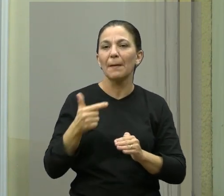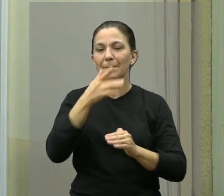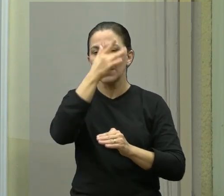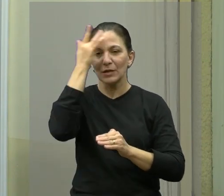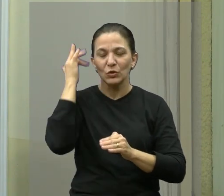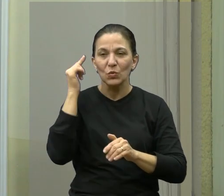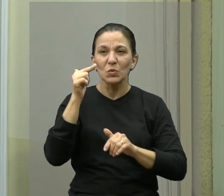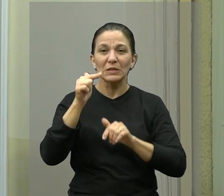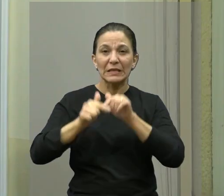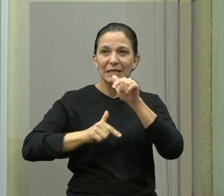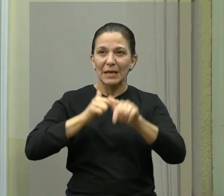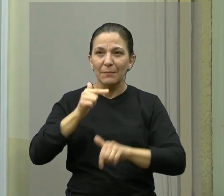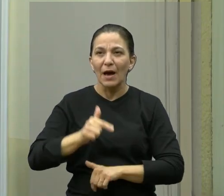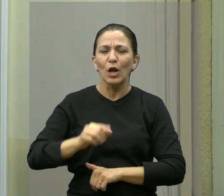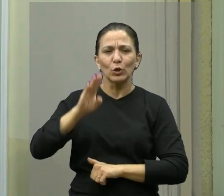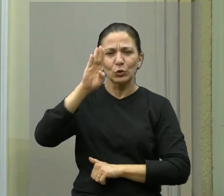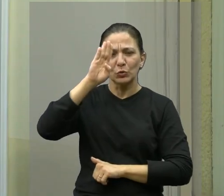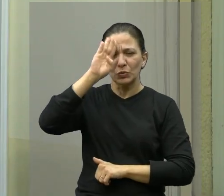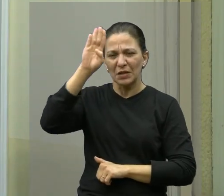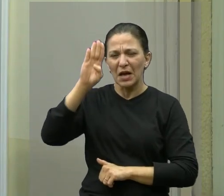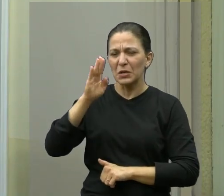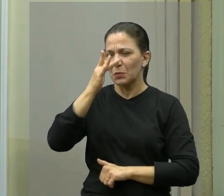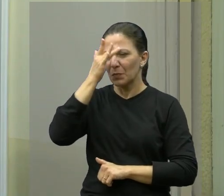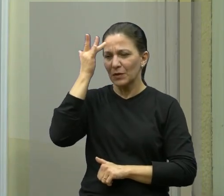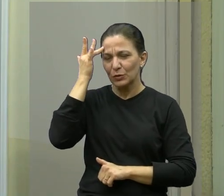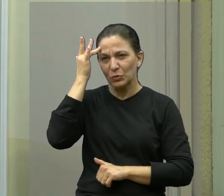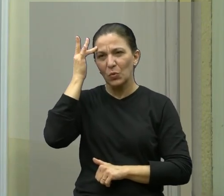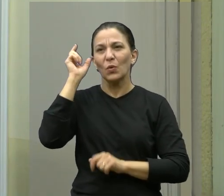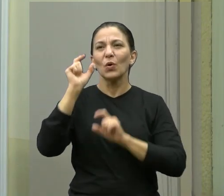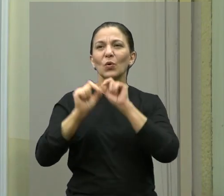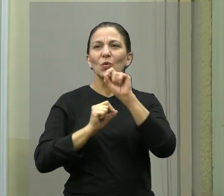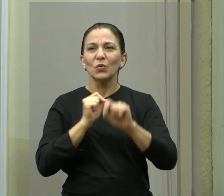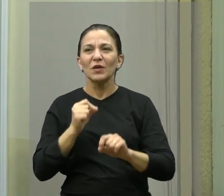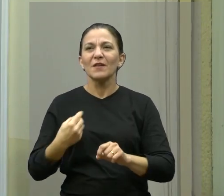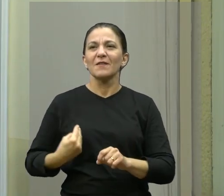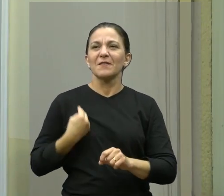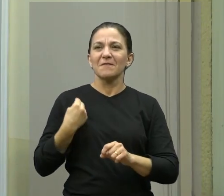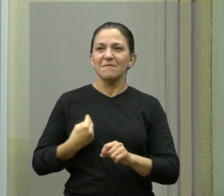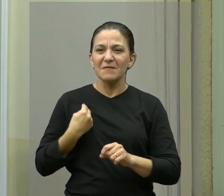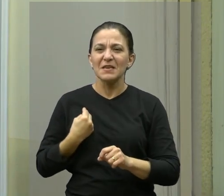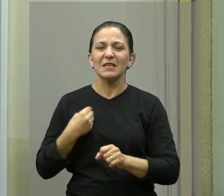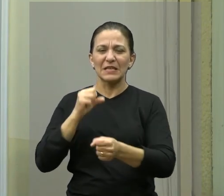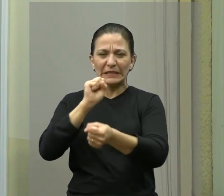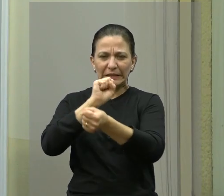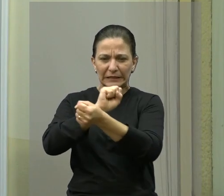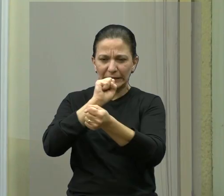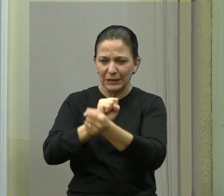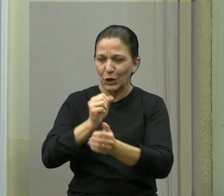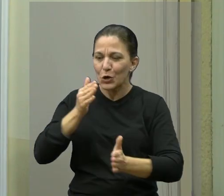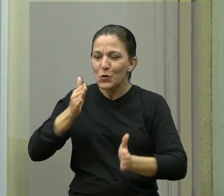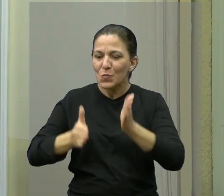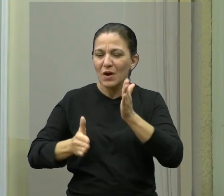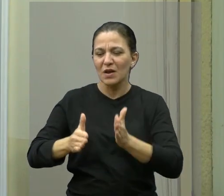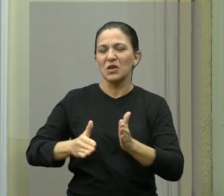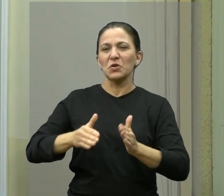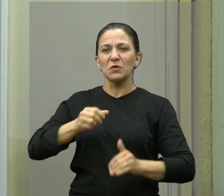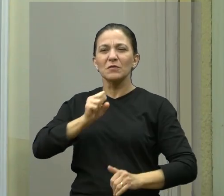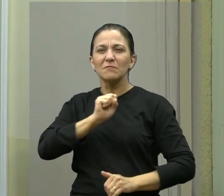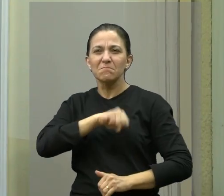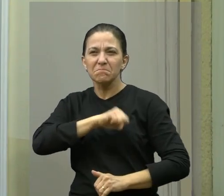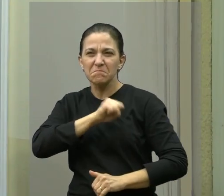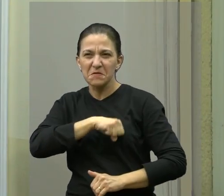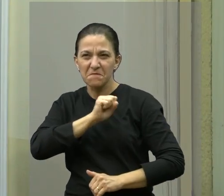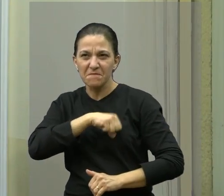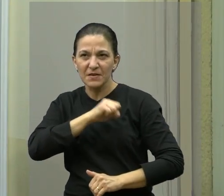soldados enganados, pessoas que tiveram suas vidas inteiras sequestradas por um regime escravagista, cruel e